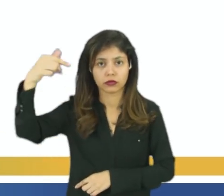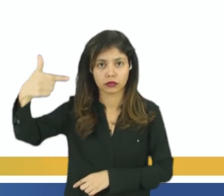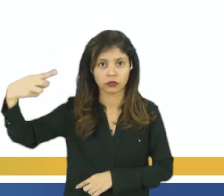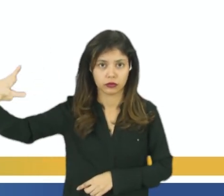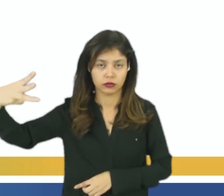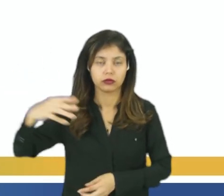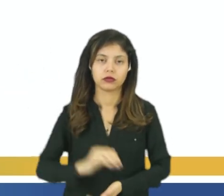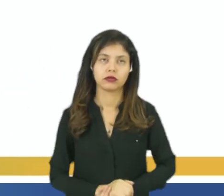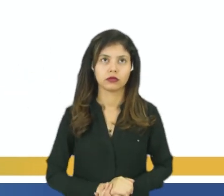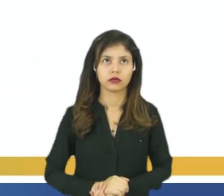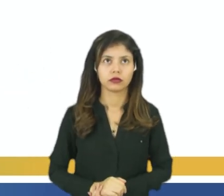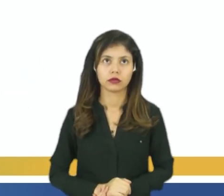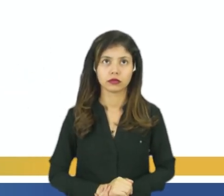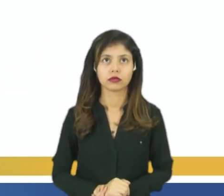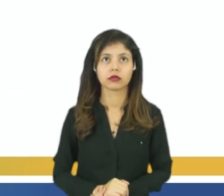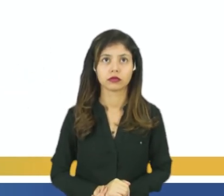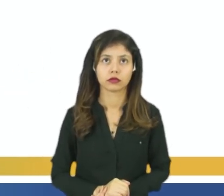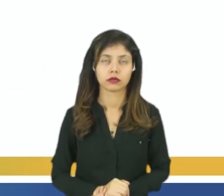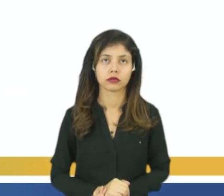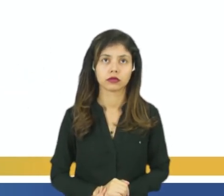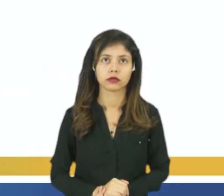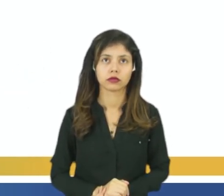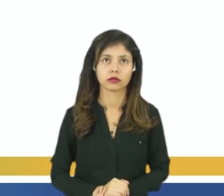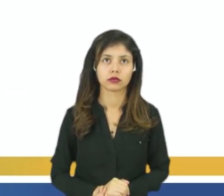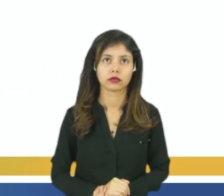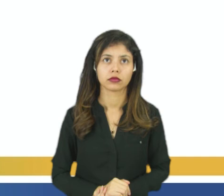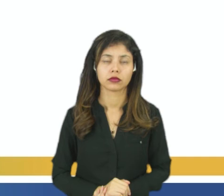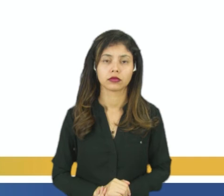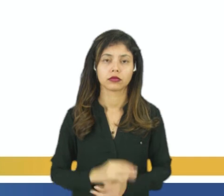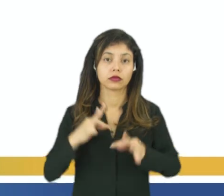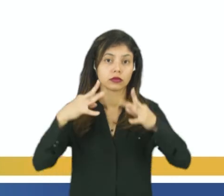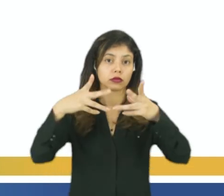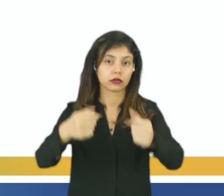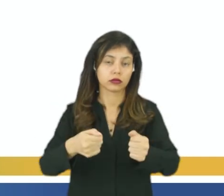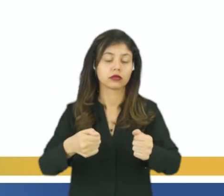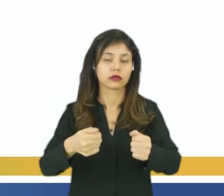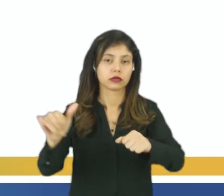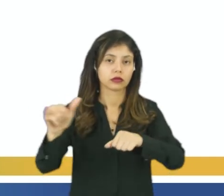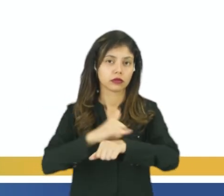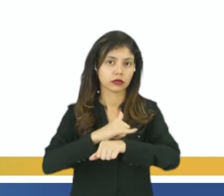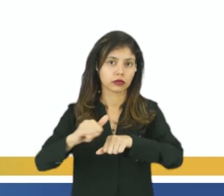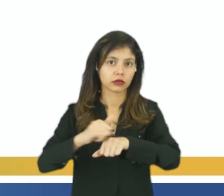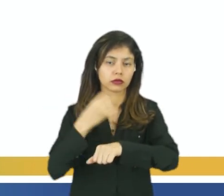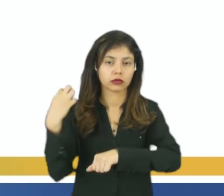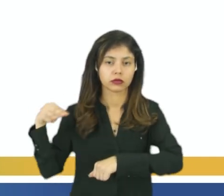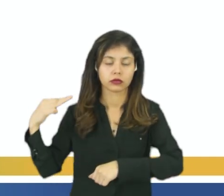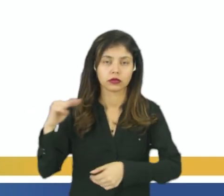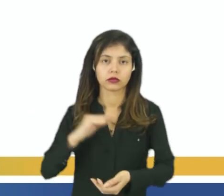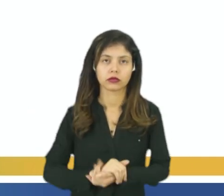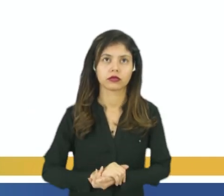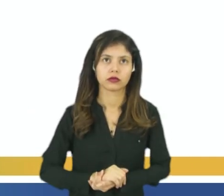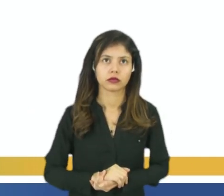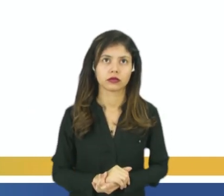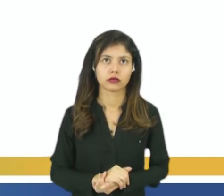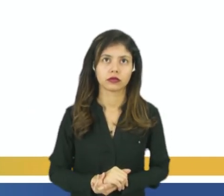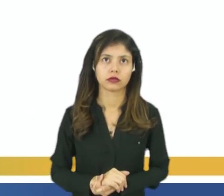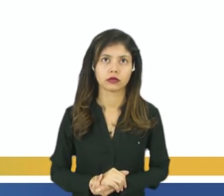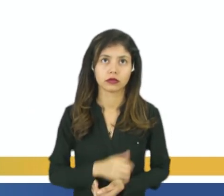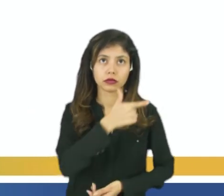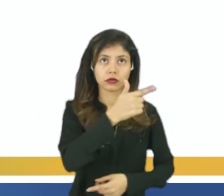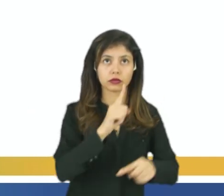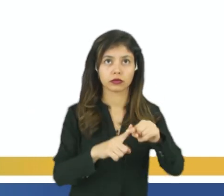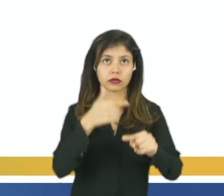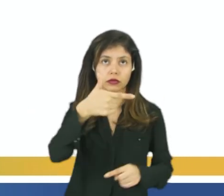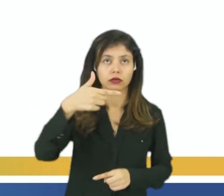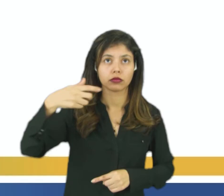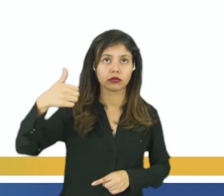a 23. E aí, fazendo toda a estratégia matemática aí, nós teremos o seguinte resultado: